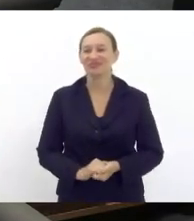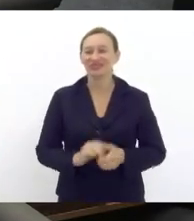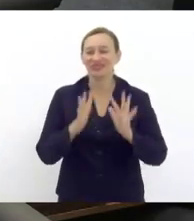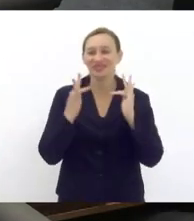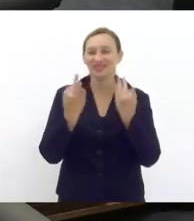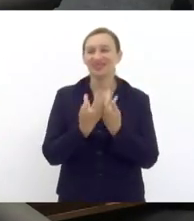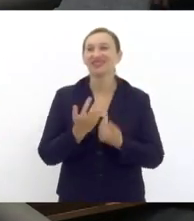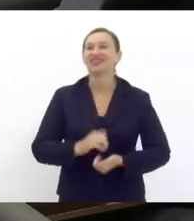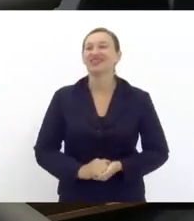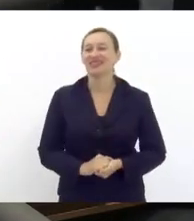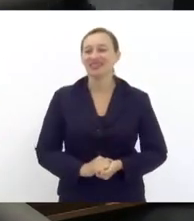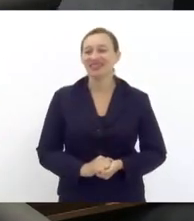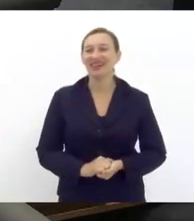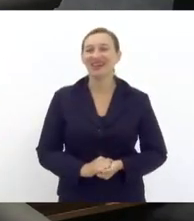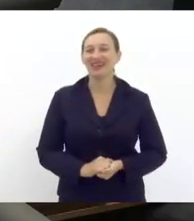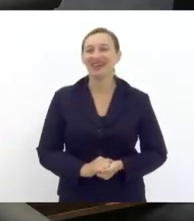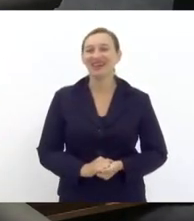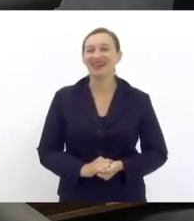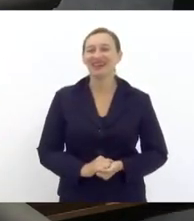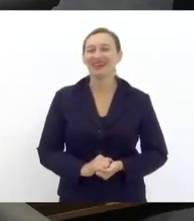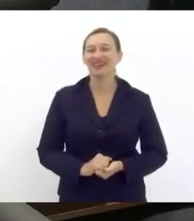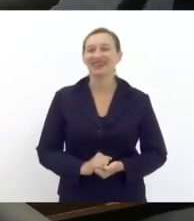Vamos embora.